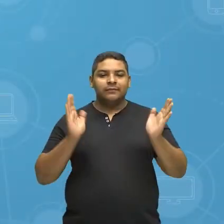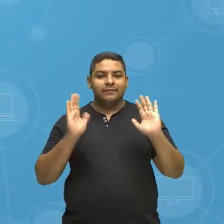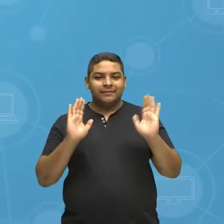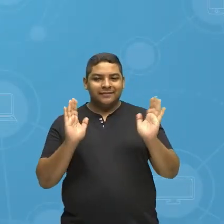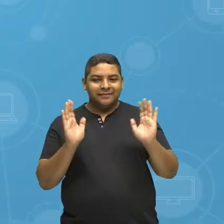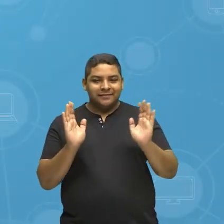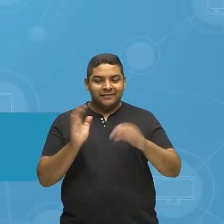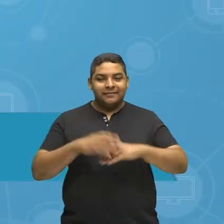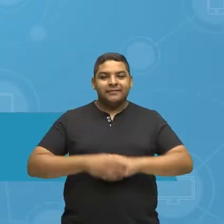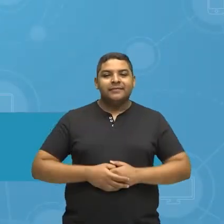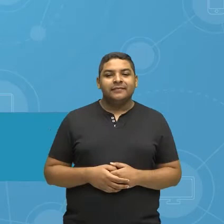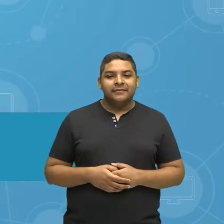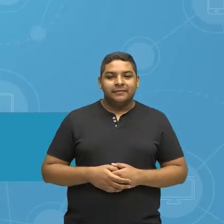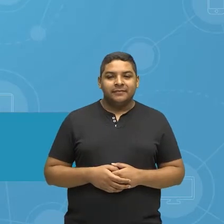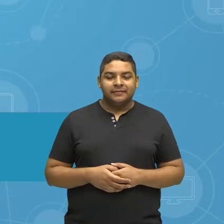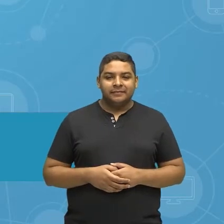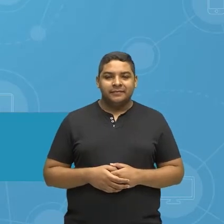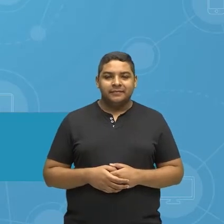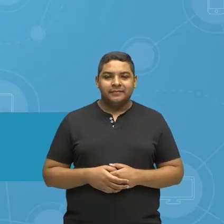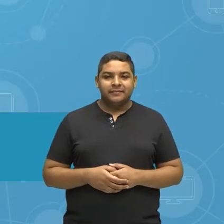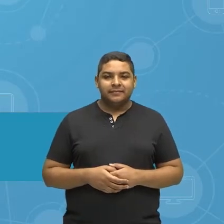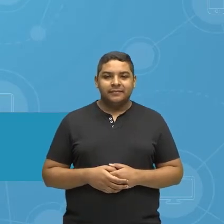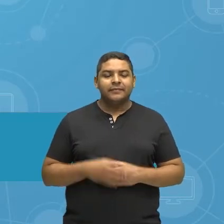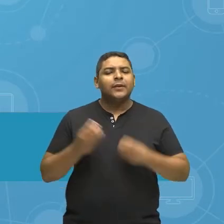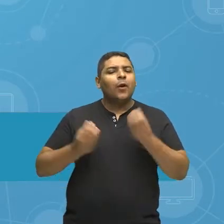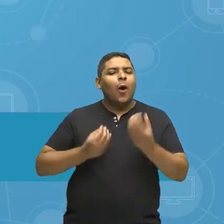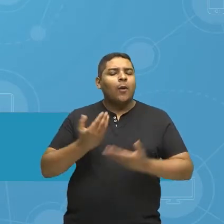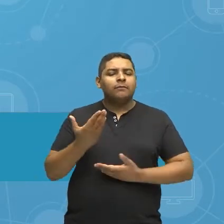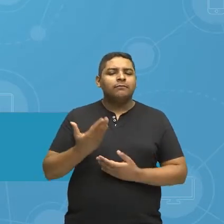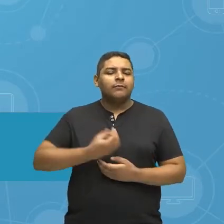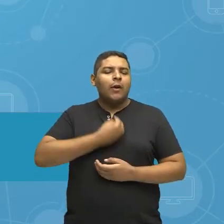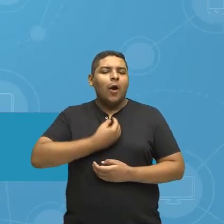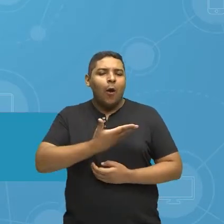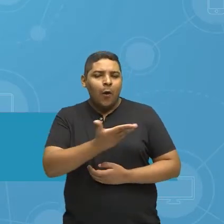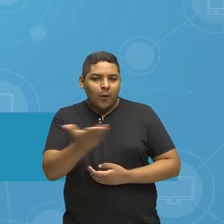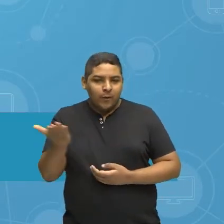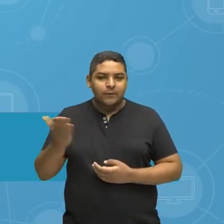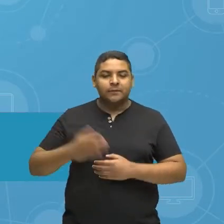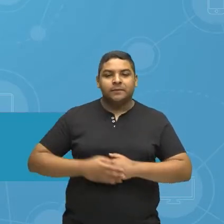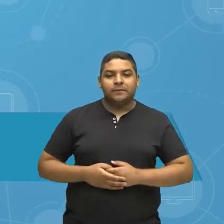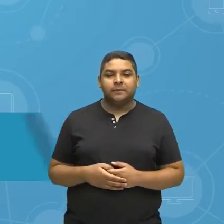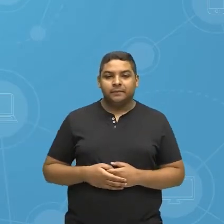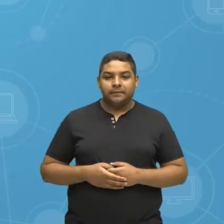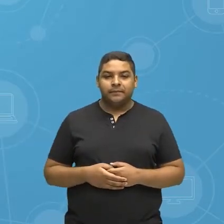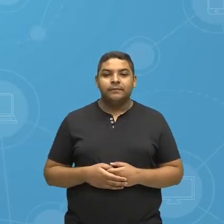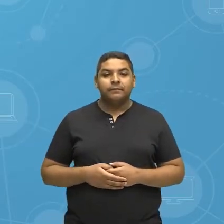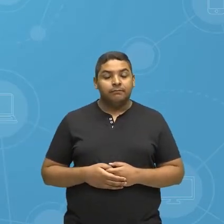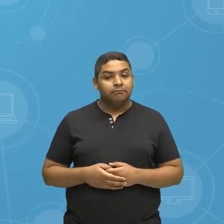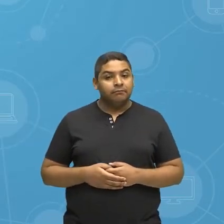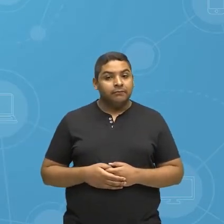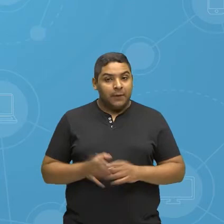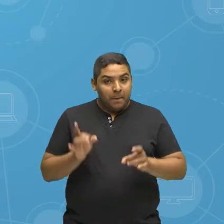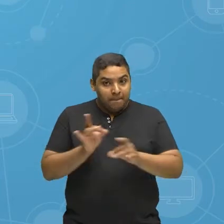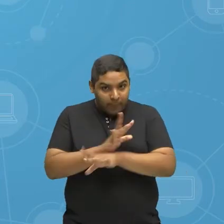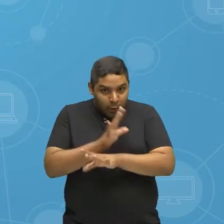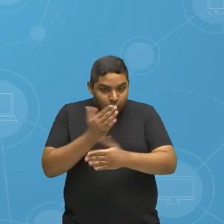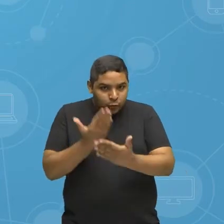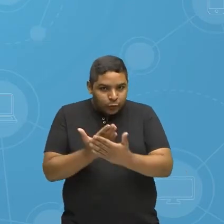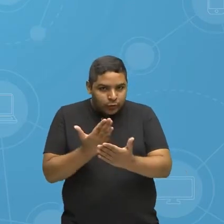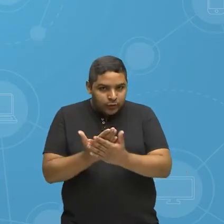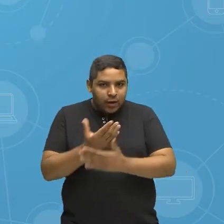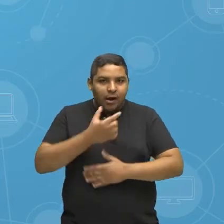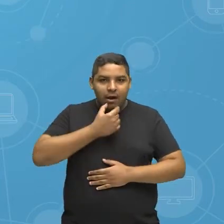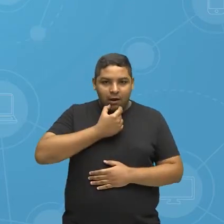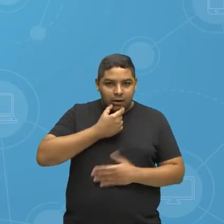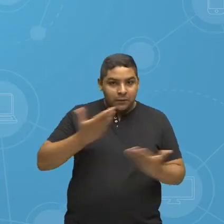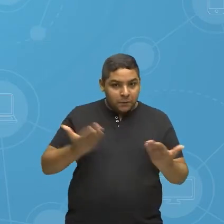Hello, dear students! How are you today? Como estão todos hoje? E aí, prontos para estudar um pouco de inglês? Vamos conferir